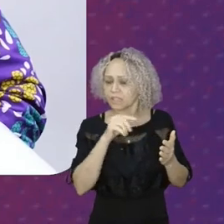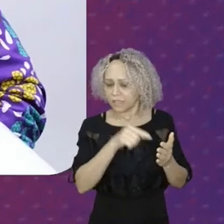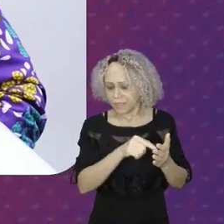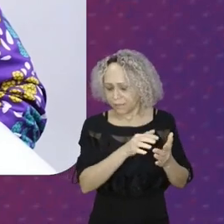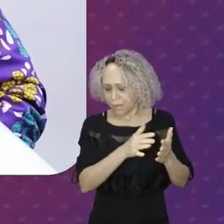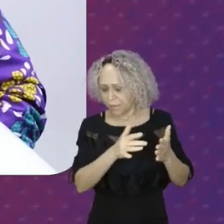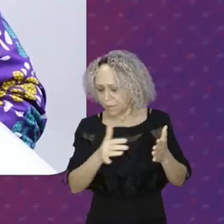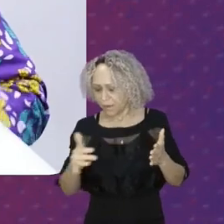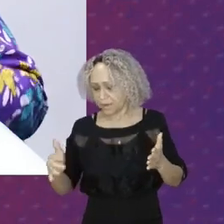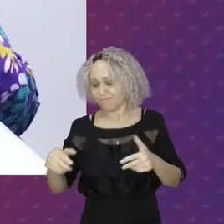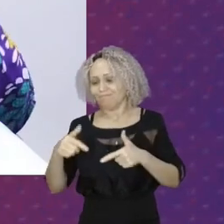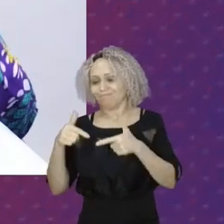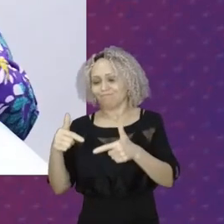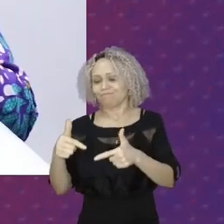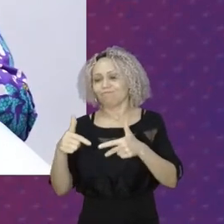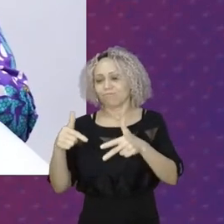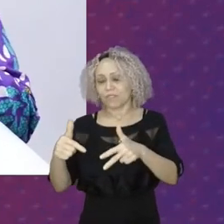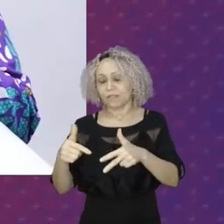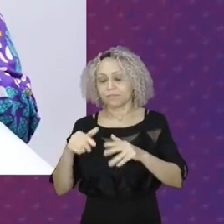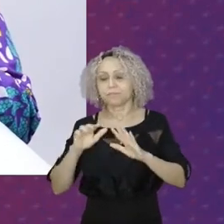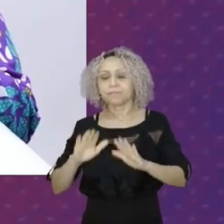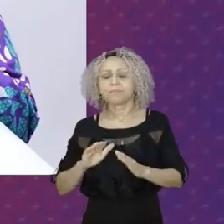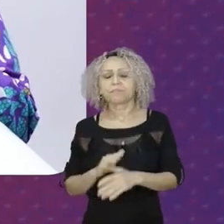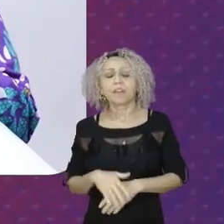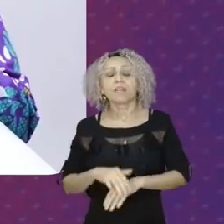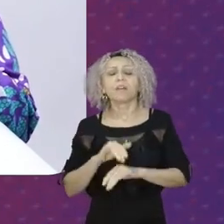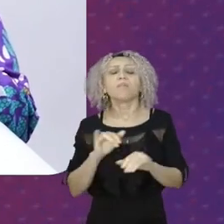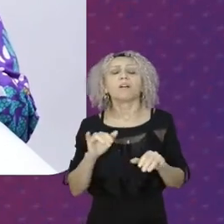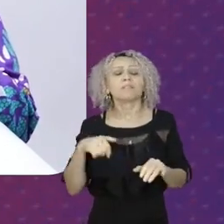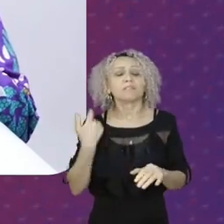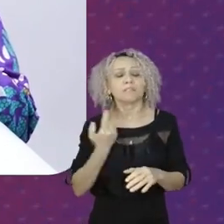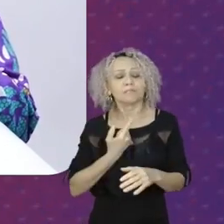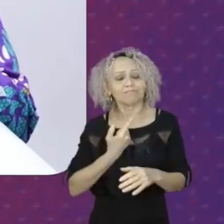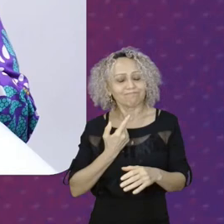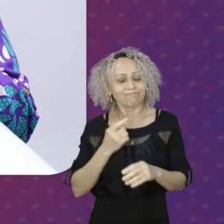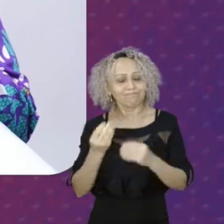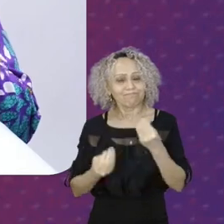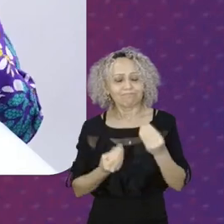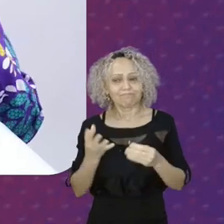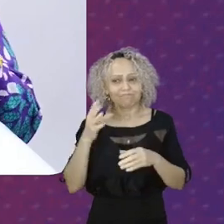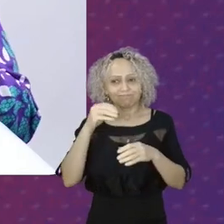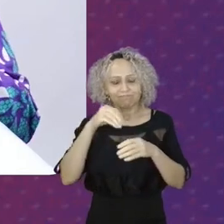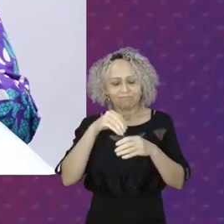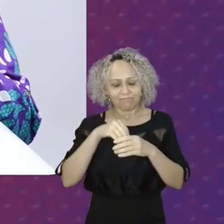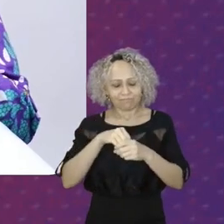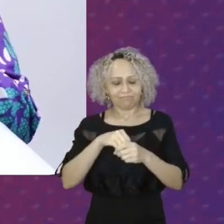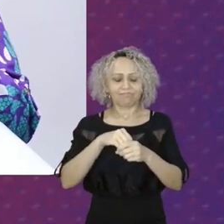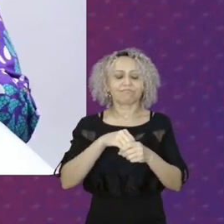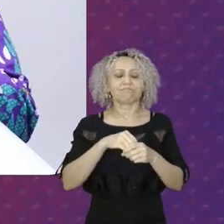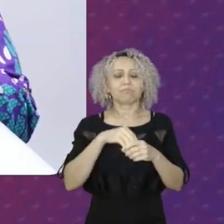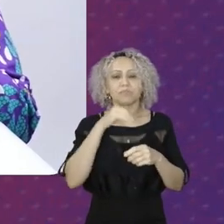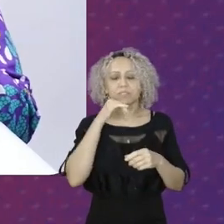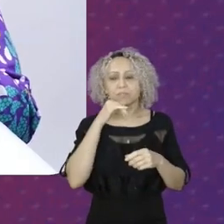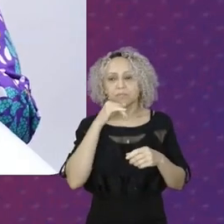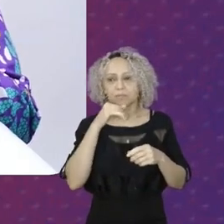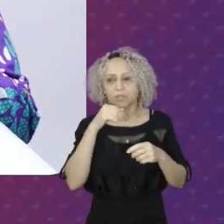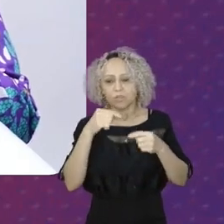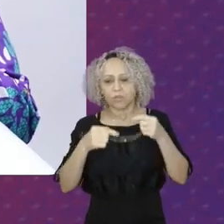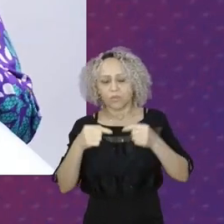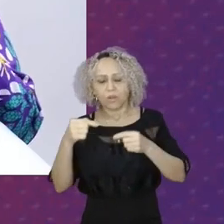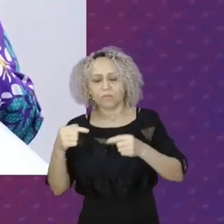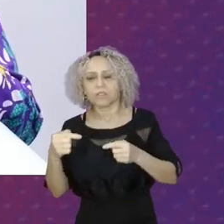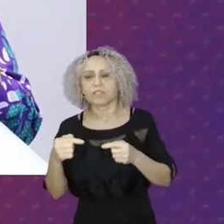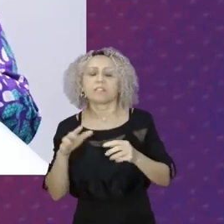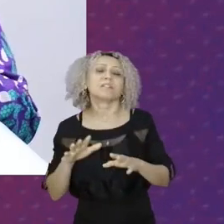a fotografia do poder. Na verdade, tenho repetido as palavras da grande militante do movimento de